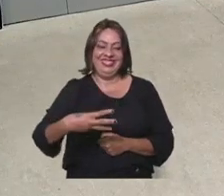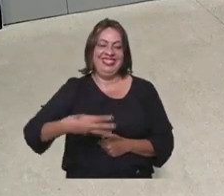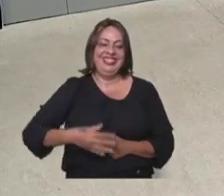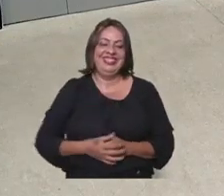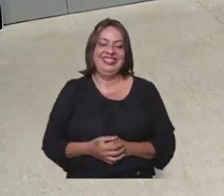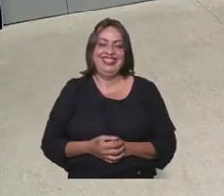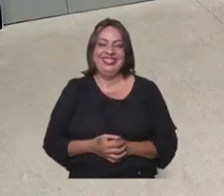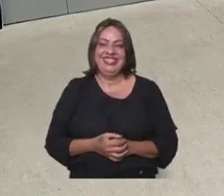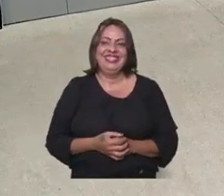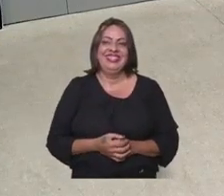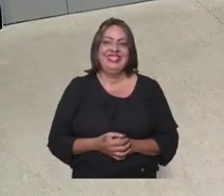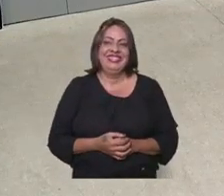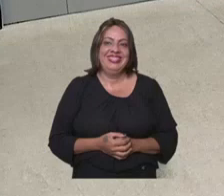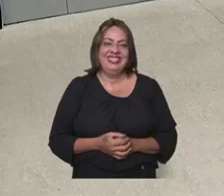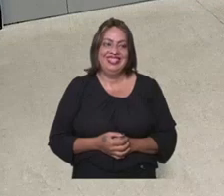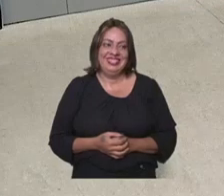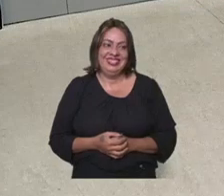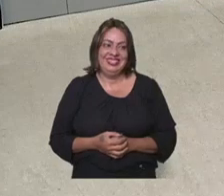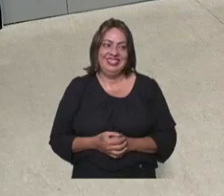43.